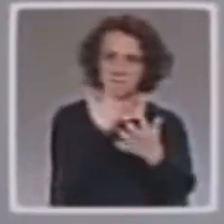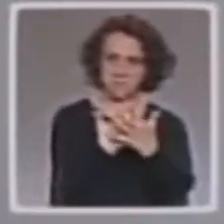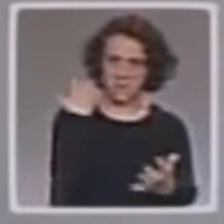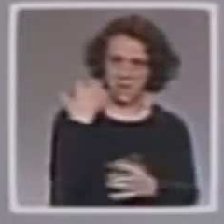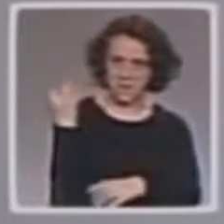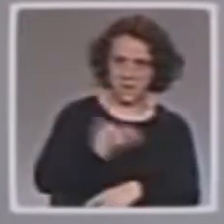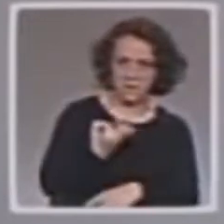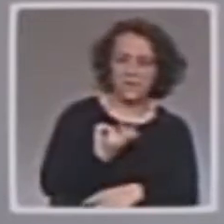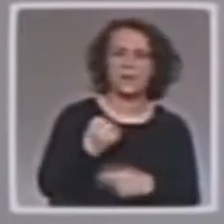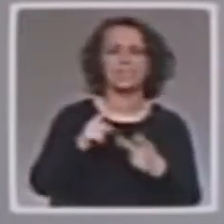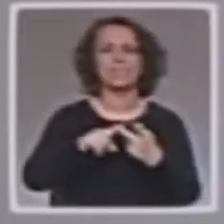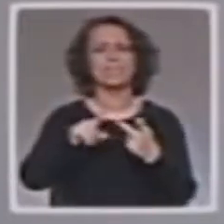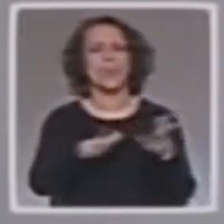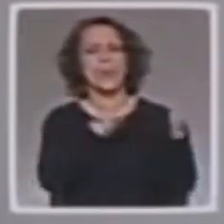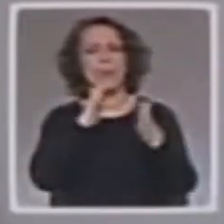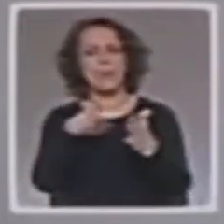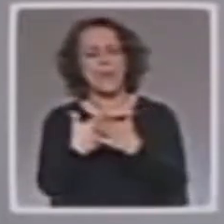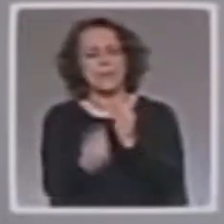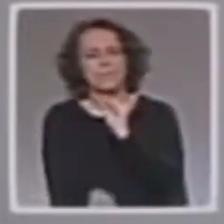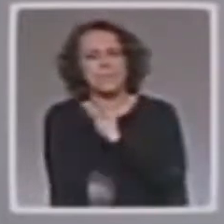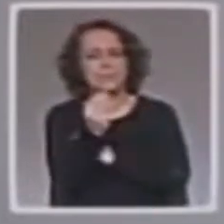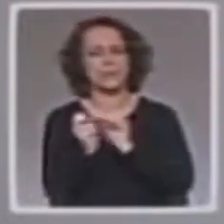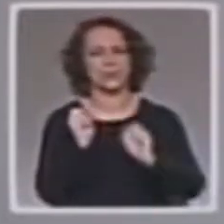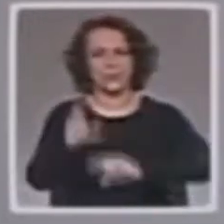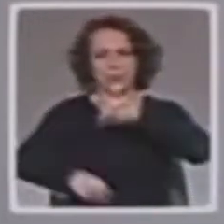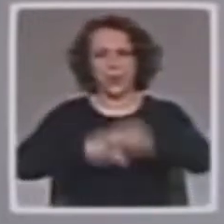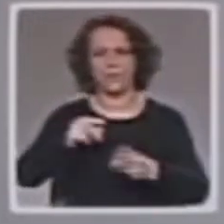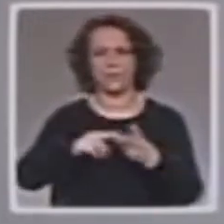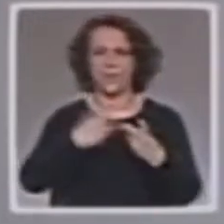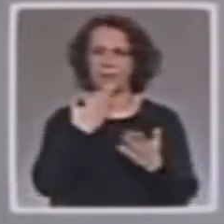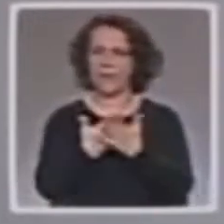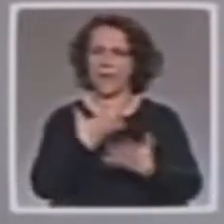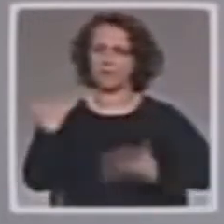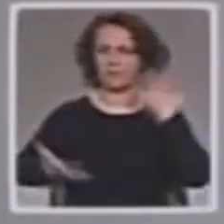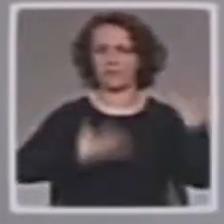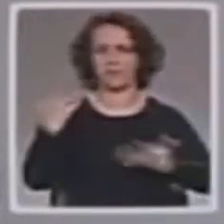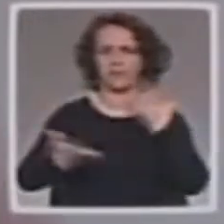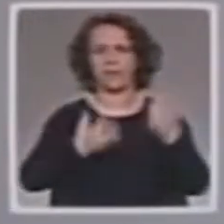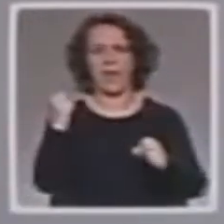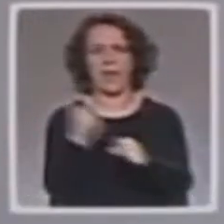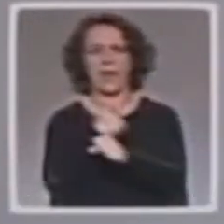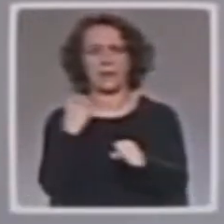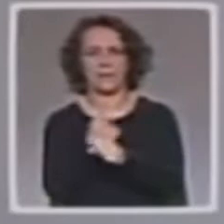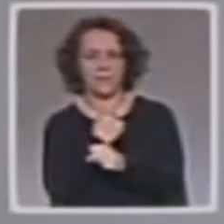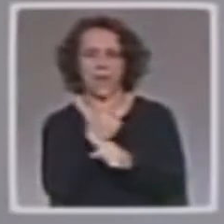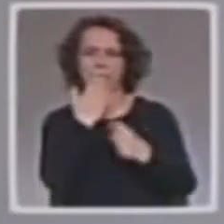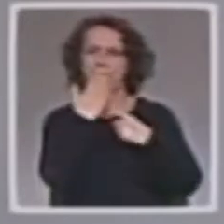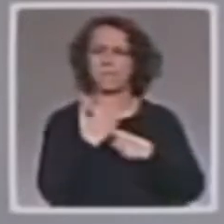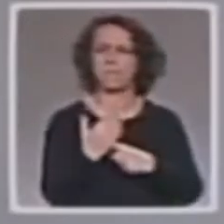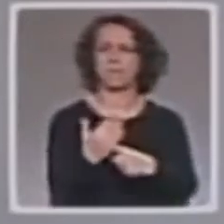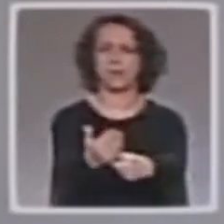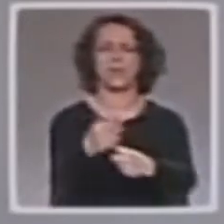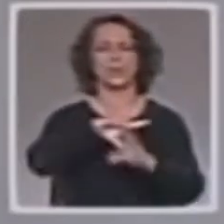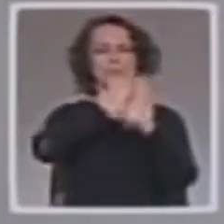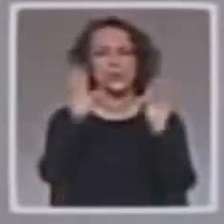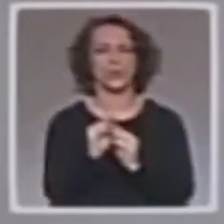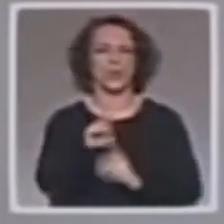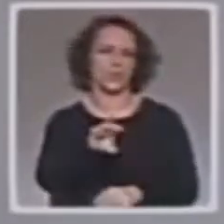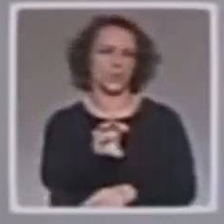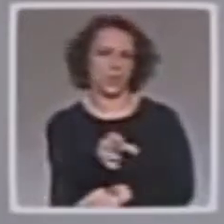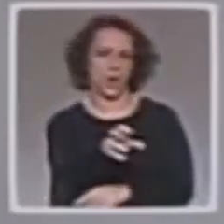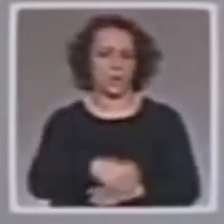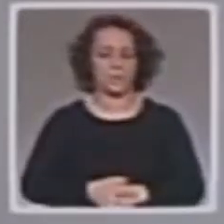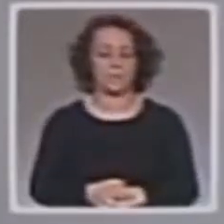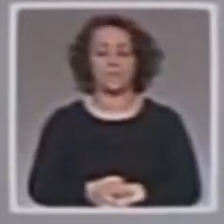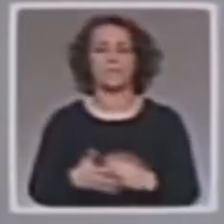ser inovadora, que pretende ser dinamizadora da regata e da vela de cruzeiro no conjunto da região. E